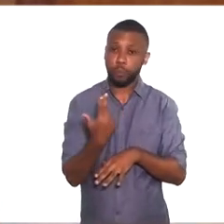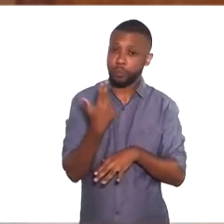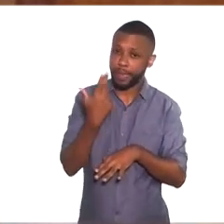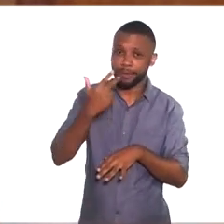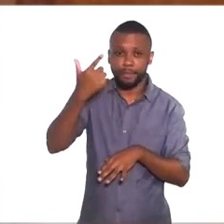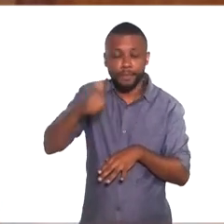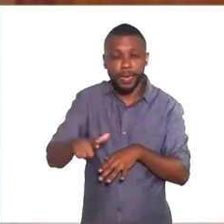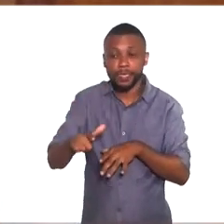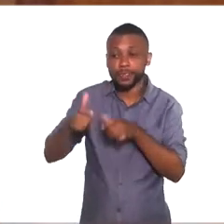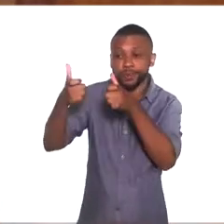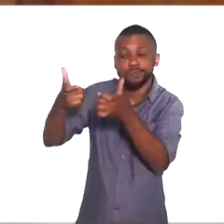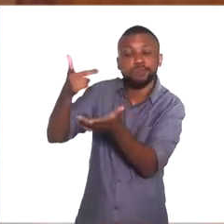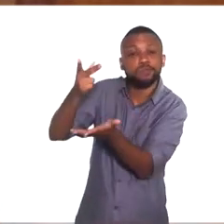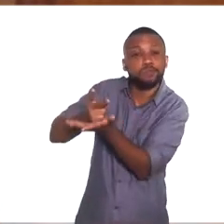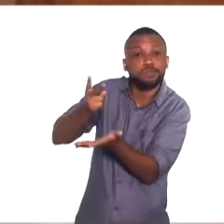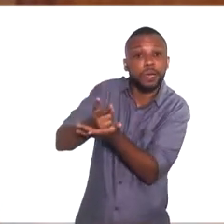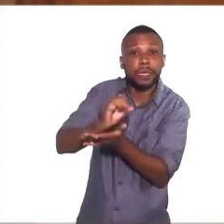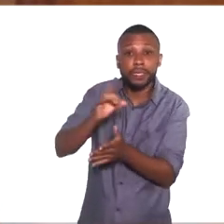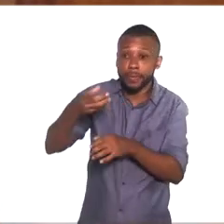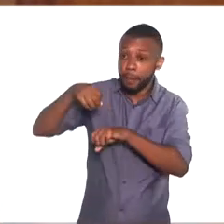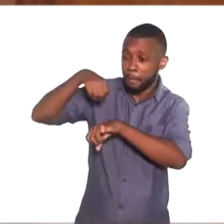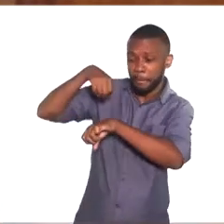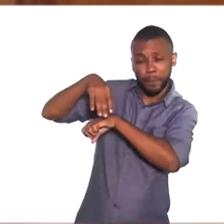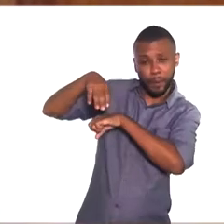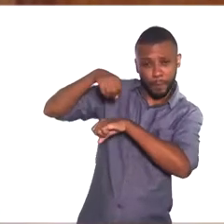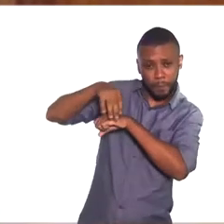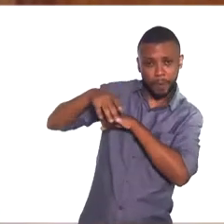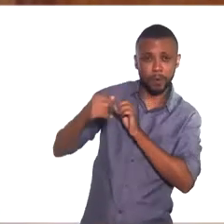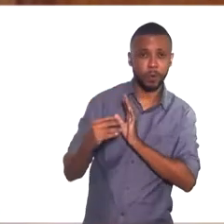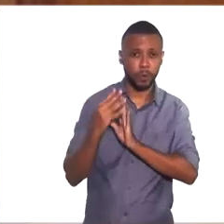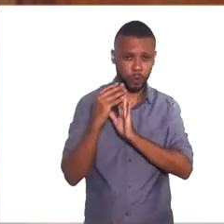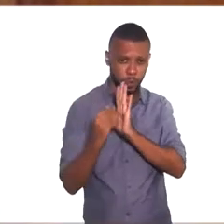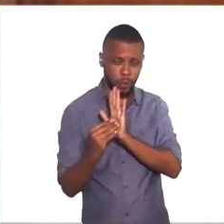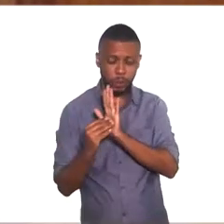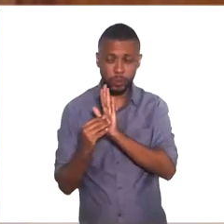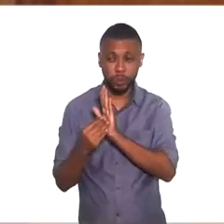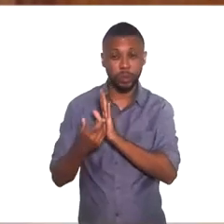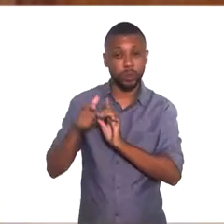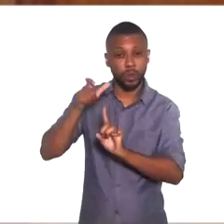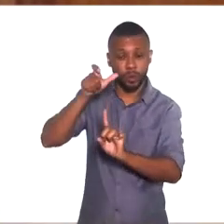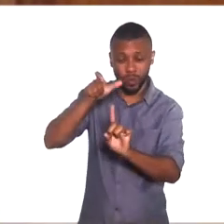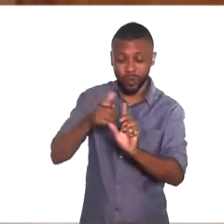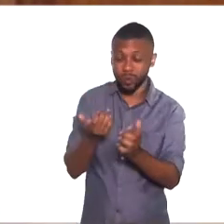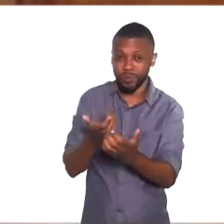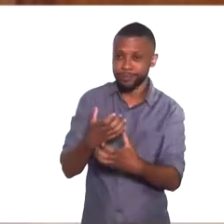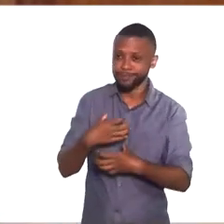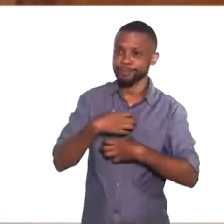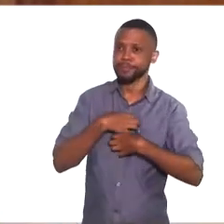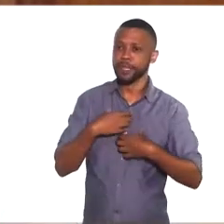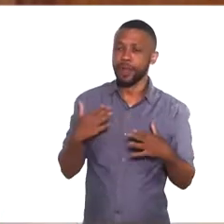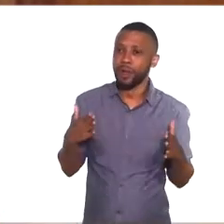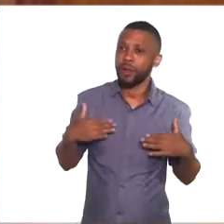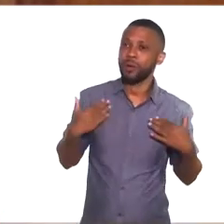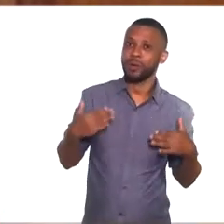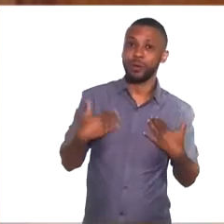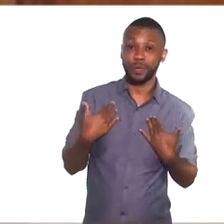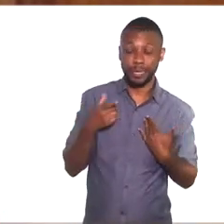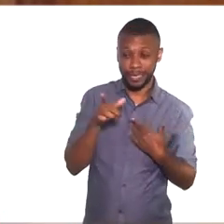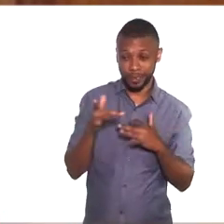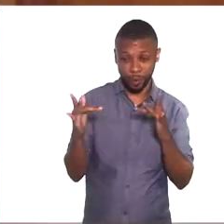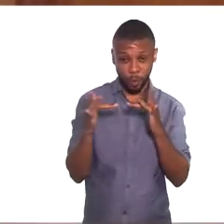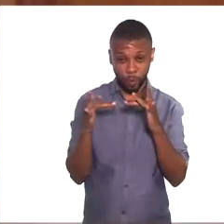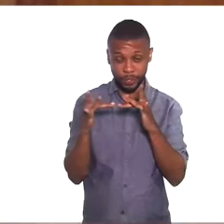local quando se dá conteúdo os jovens entusiasmo e esses jovens com os quais tive contato mais